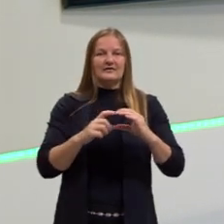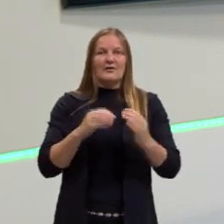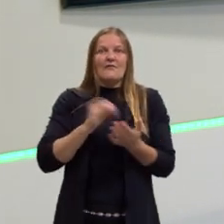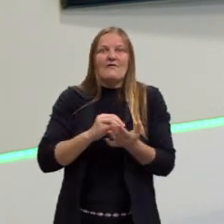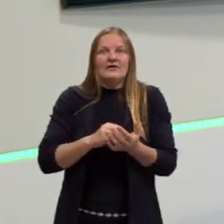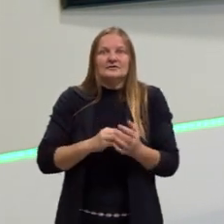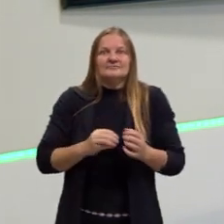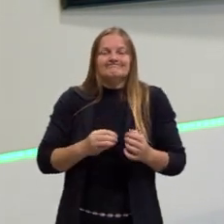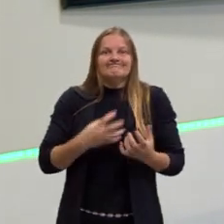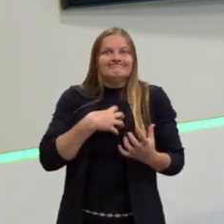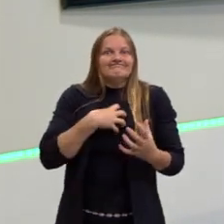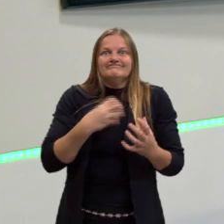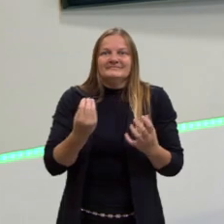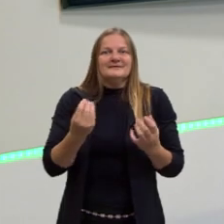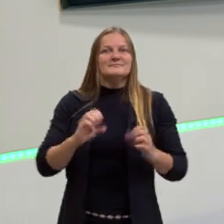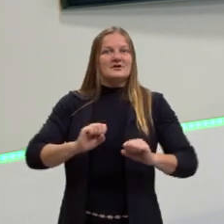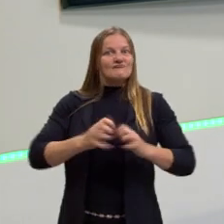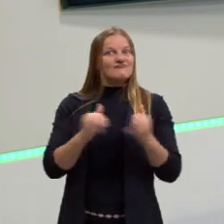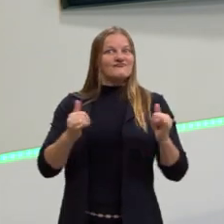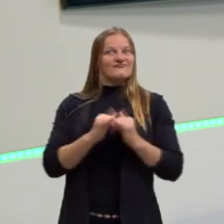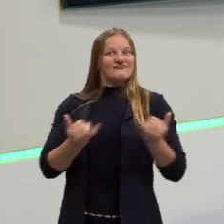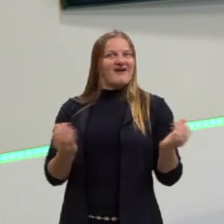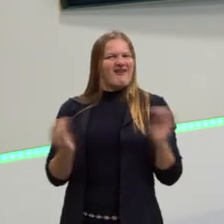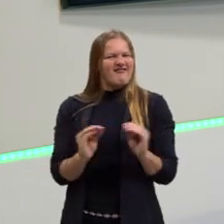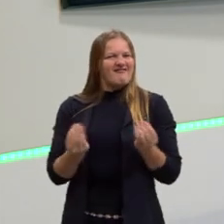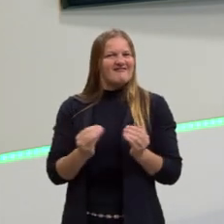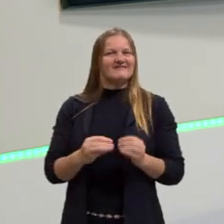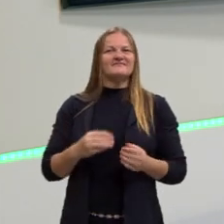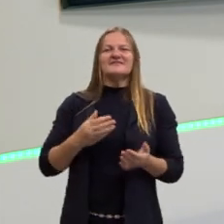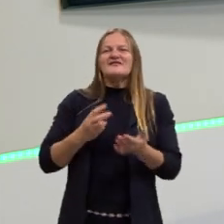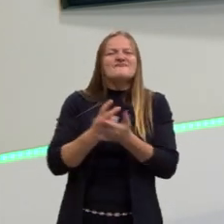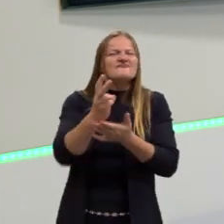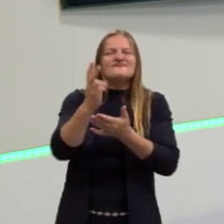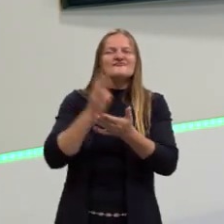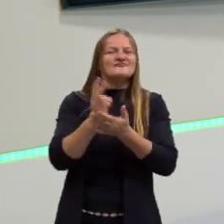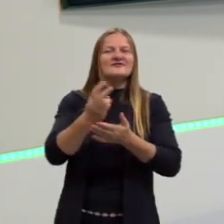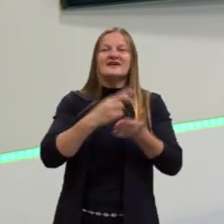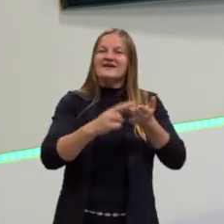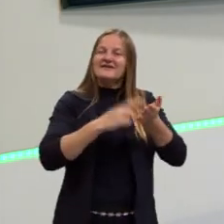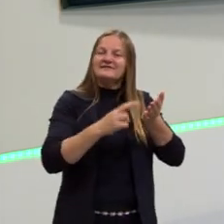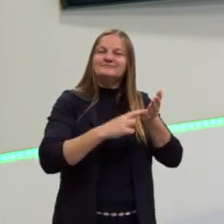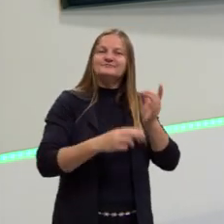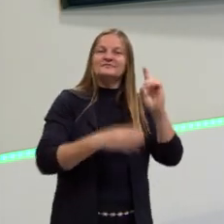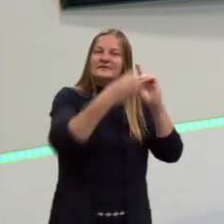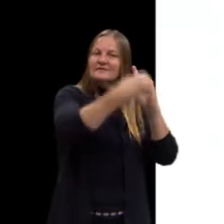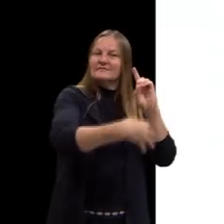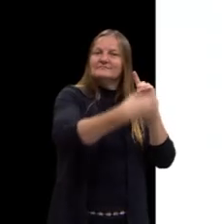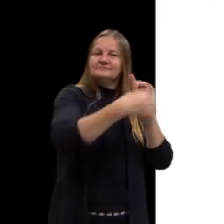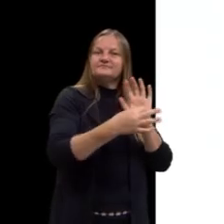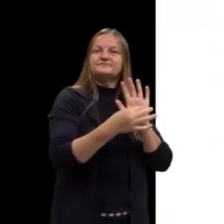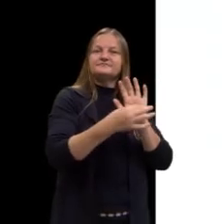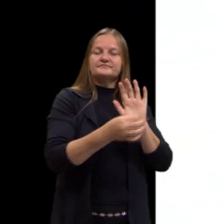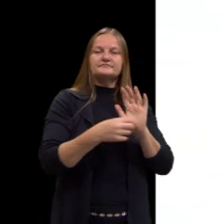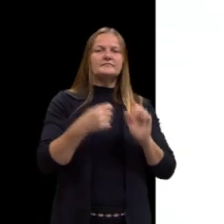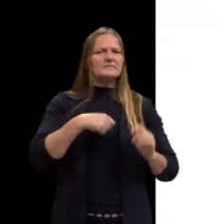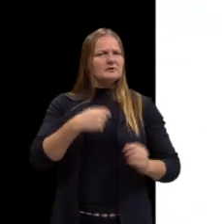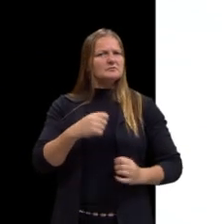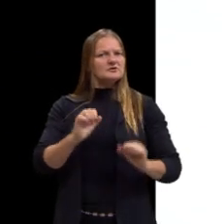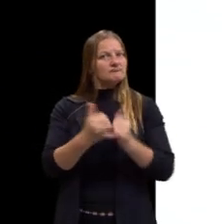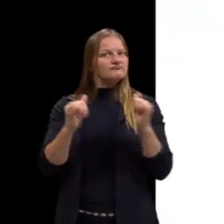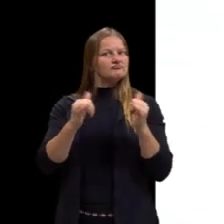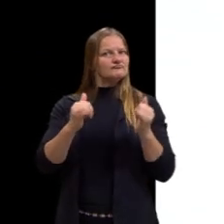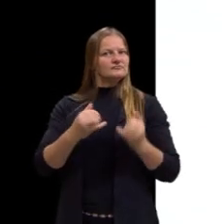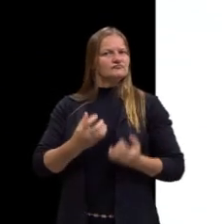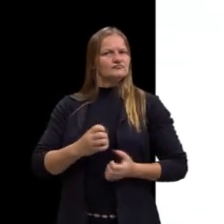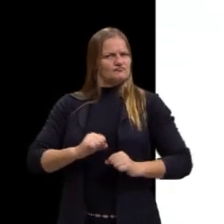pode o nosso fôlego tem que ser infinito para redação o texto dissertativo-argumentativo ele exige que a